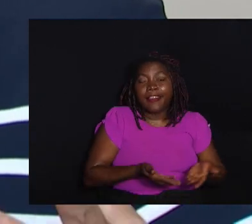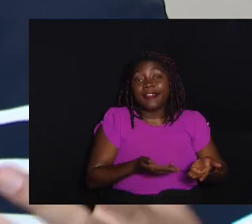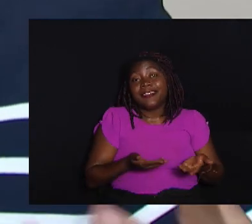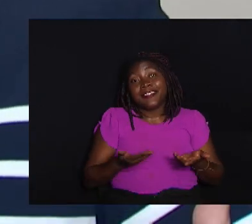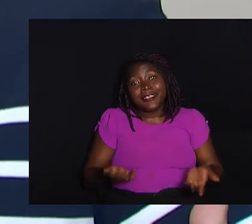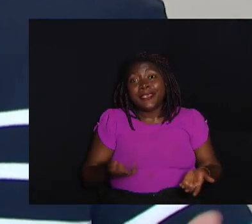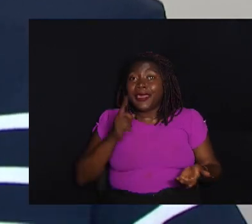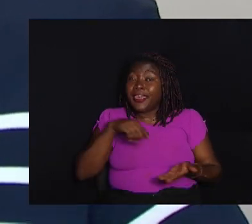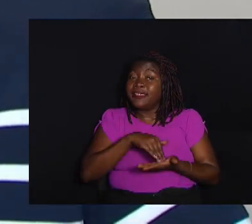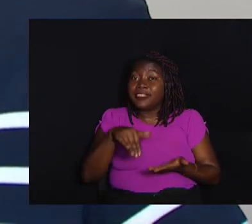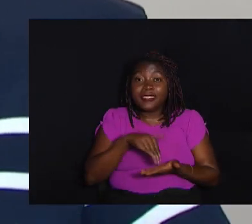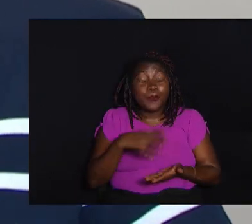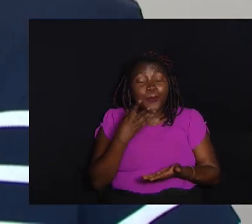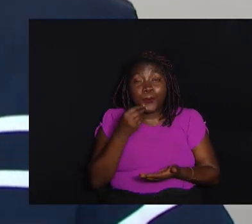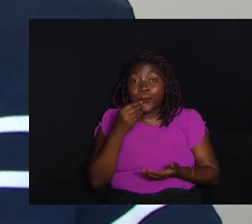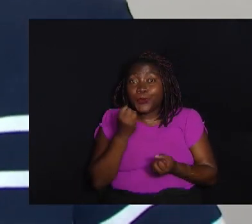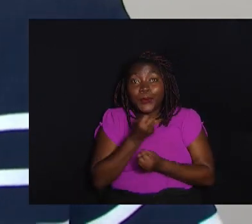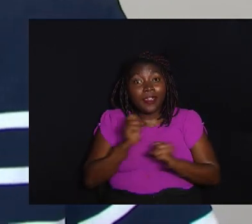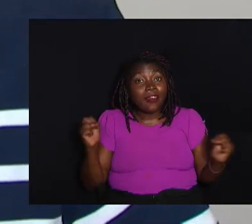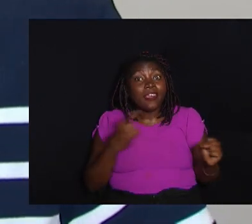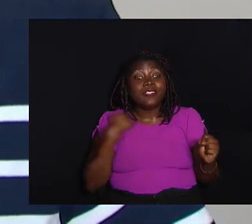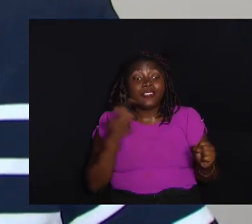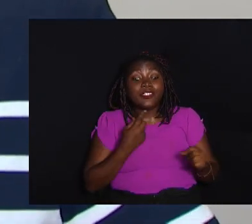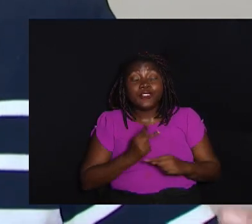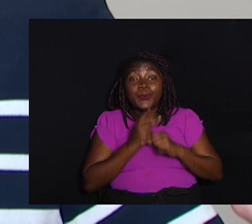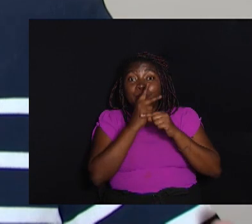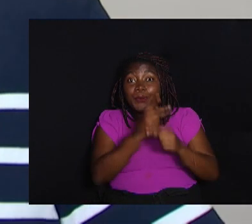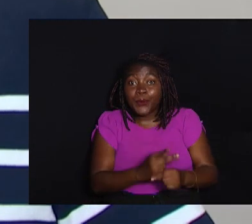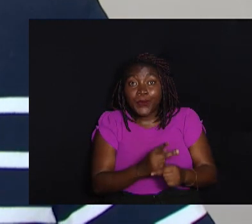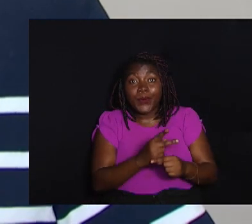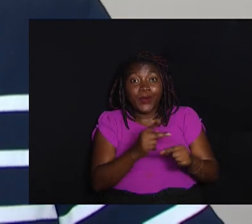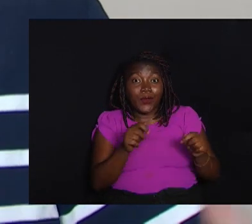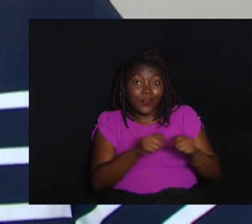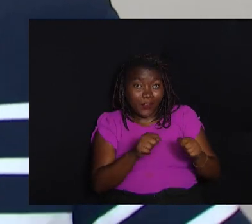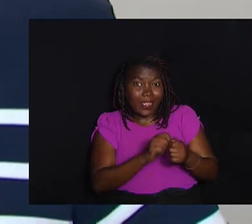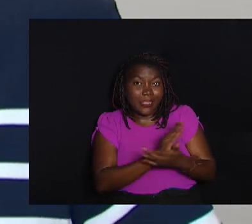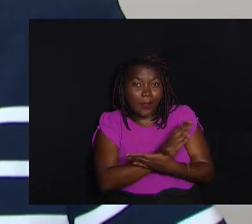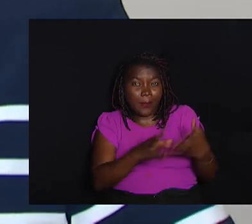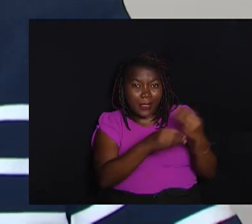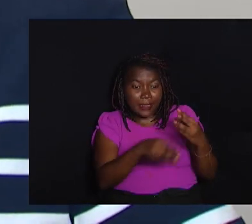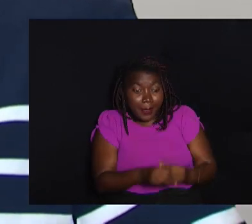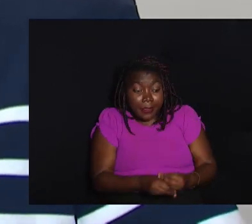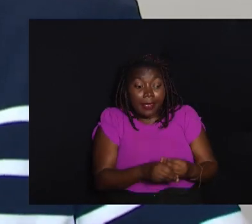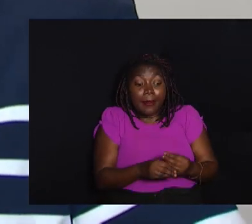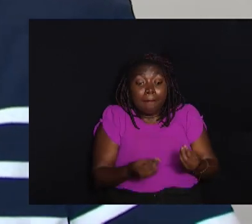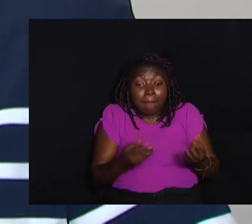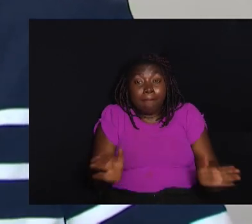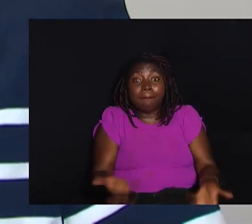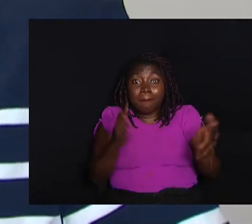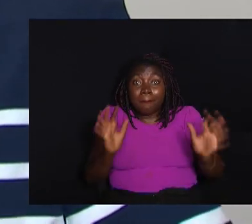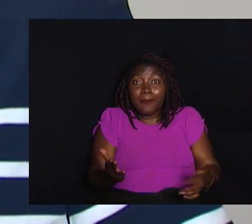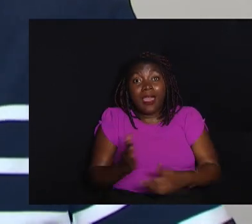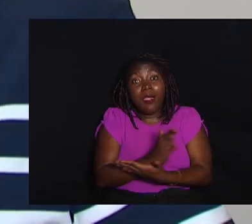é uma secretaria muito, muito grande. A gente procurou fazer algumas emendas no sentido de revitalizar algumas praças na periferia